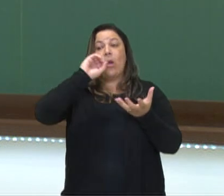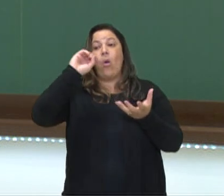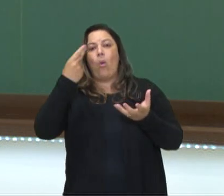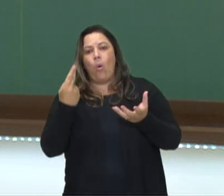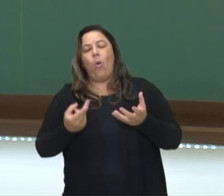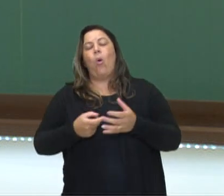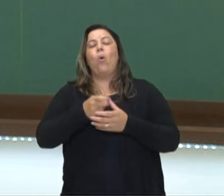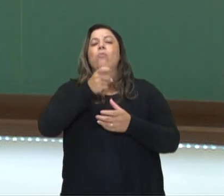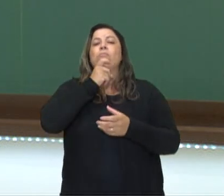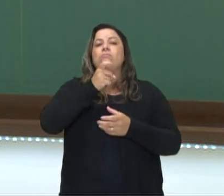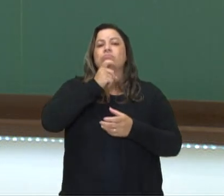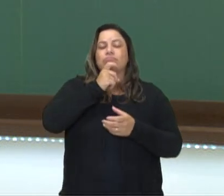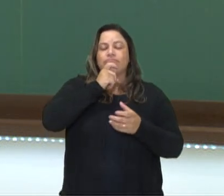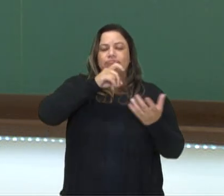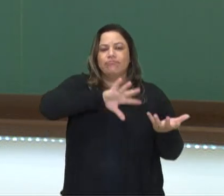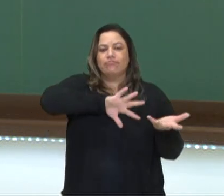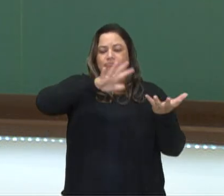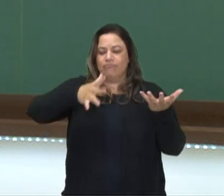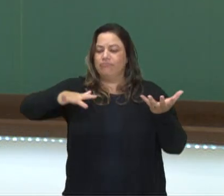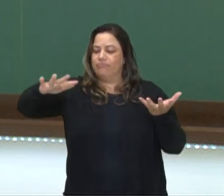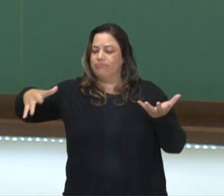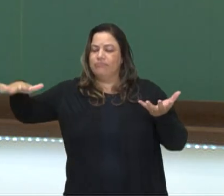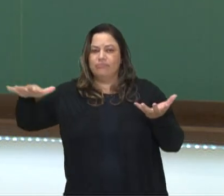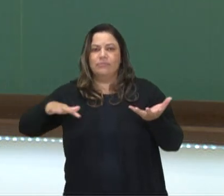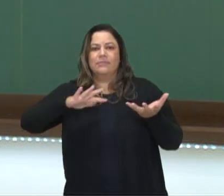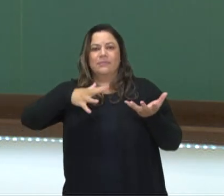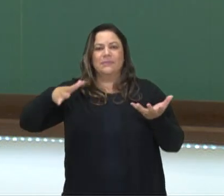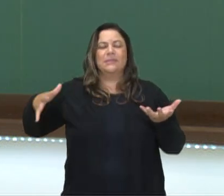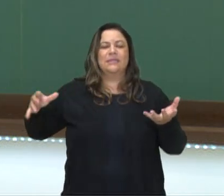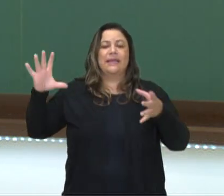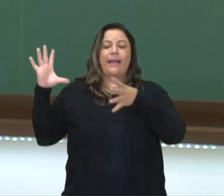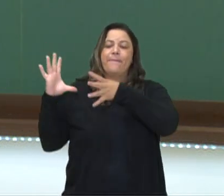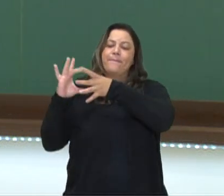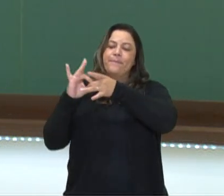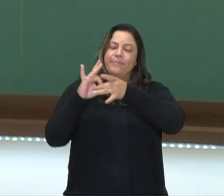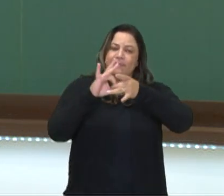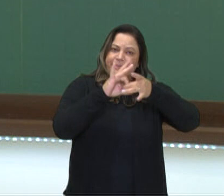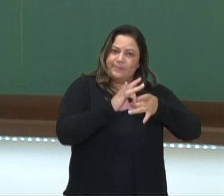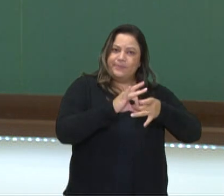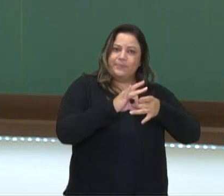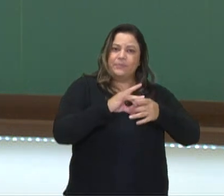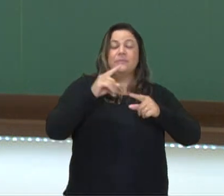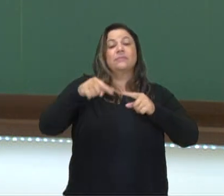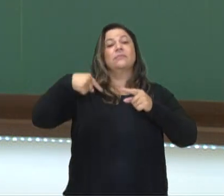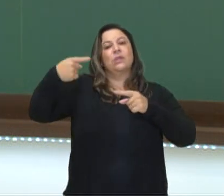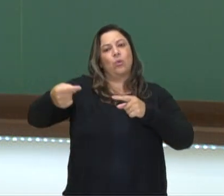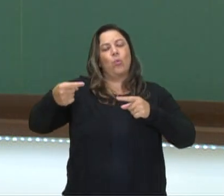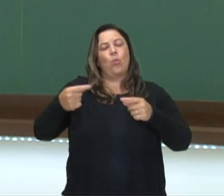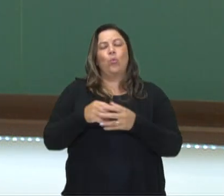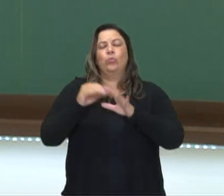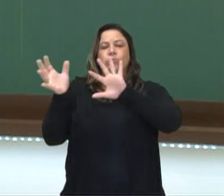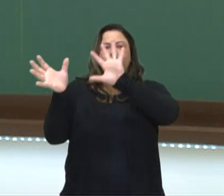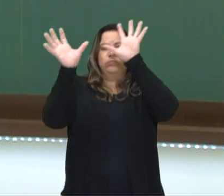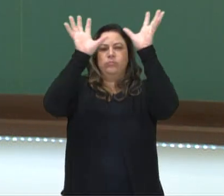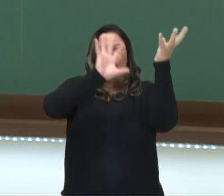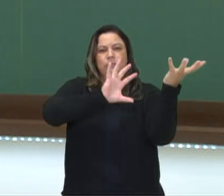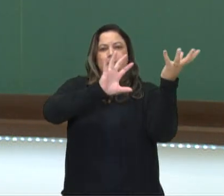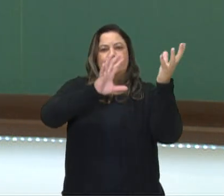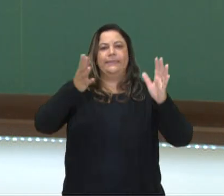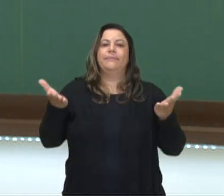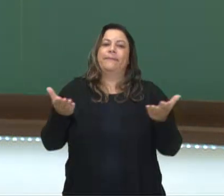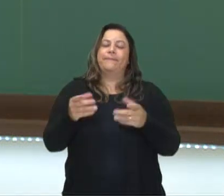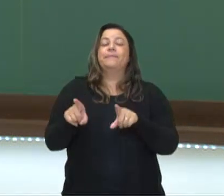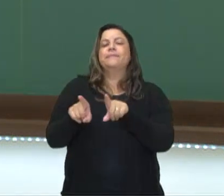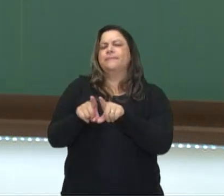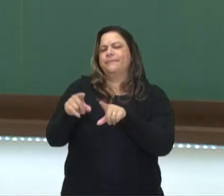águas do Oceano Pacífico, ele está ligado diretamente a outros elementos climáticos também. Então é importante